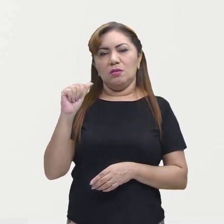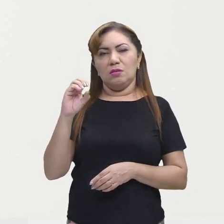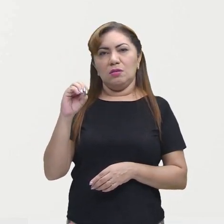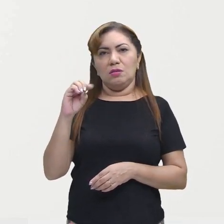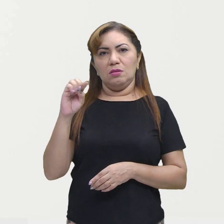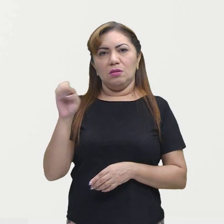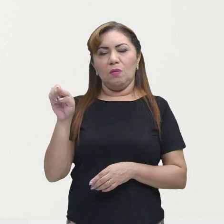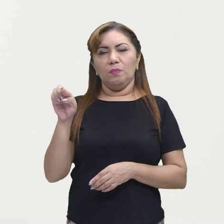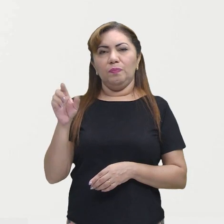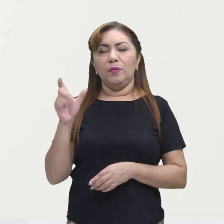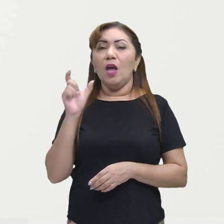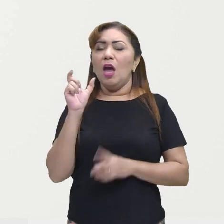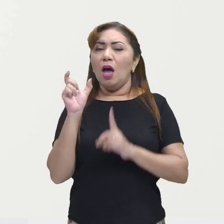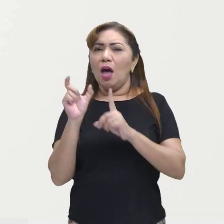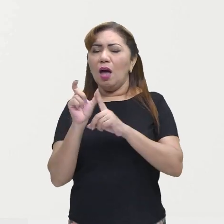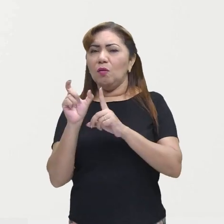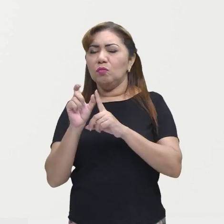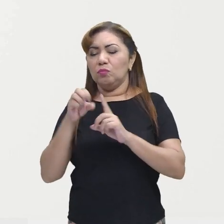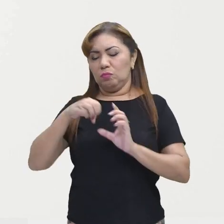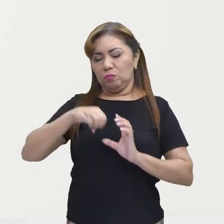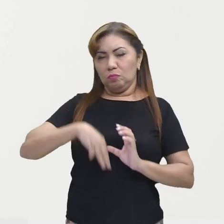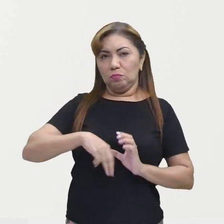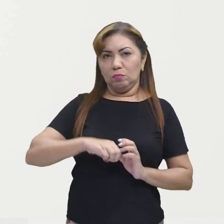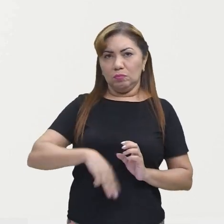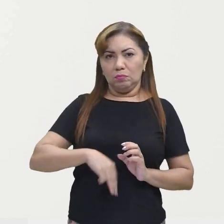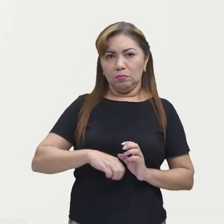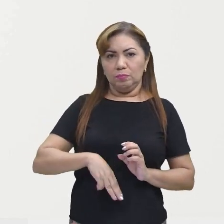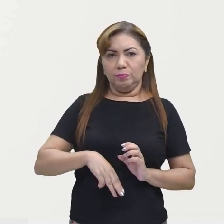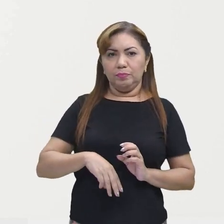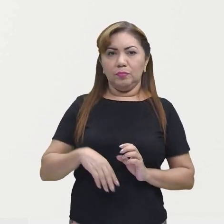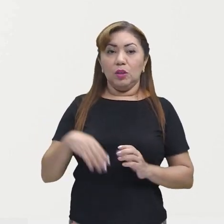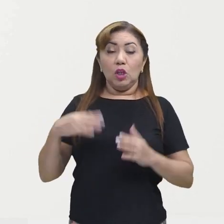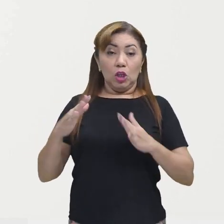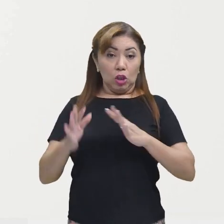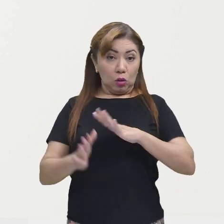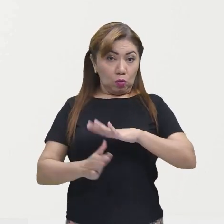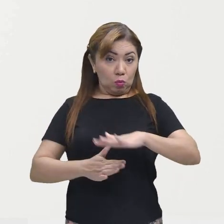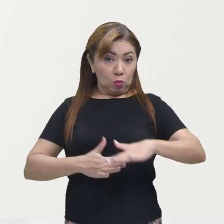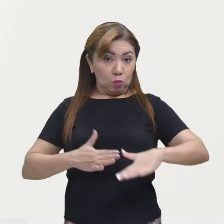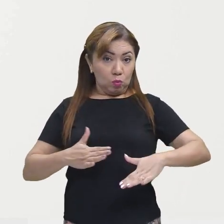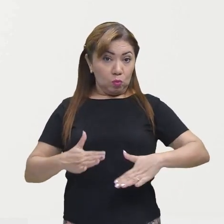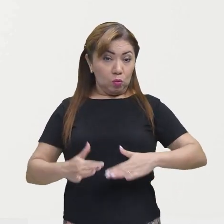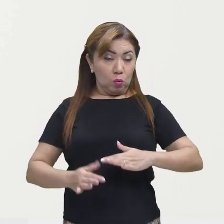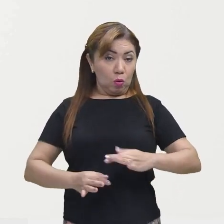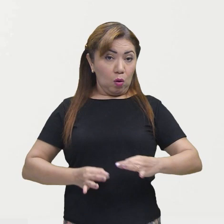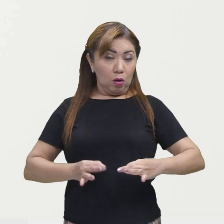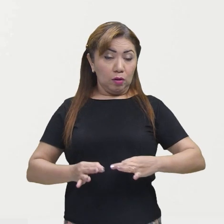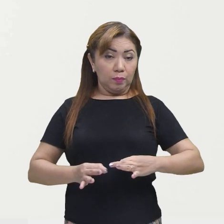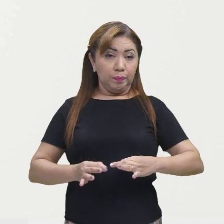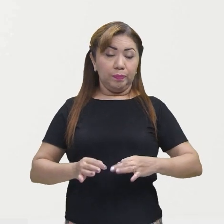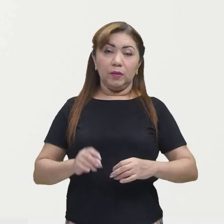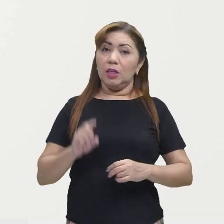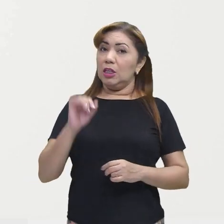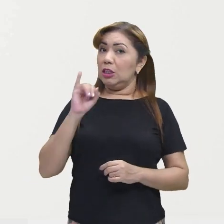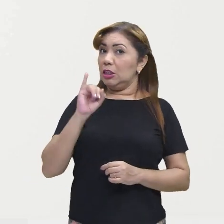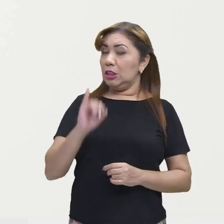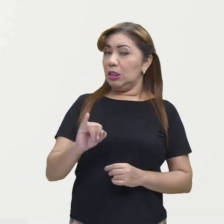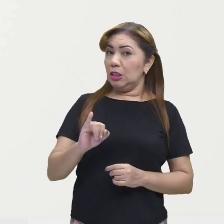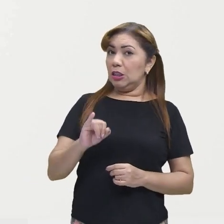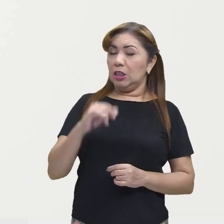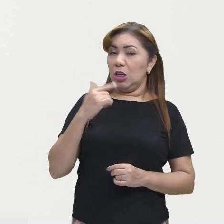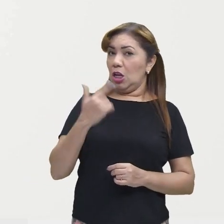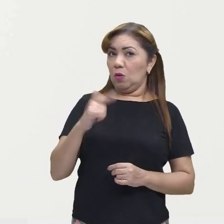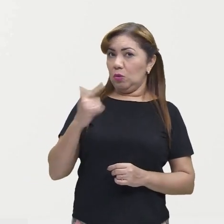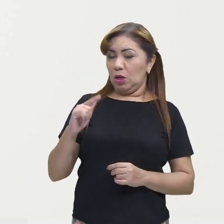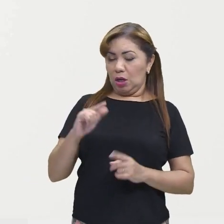das meninas, ocorre toda uma preparação para uma gravidez, e quando não ocorre essa